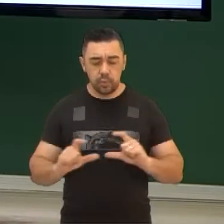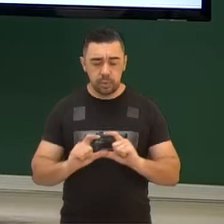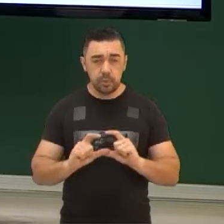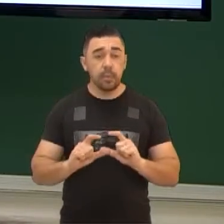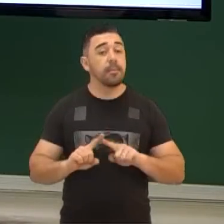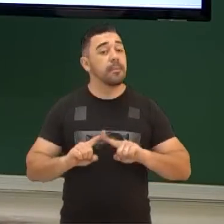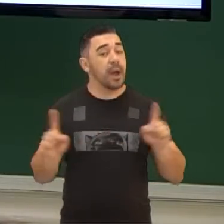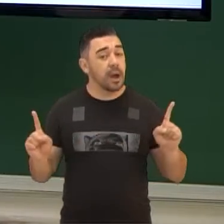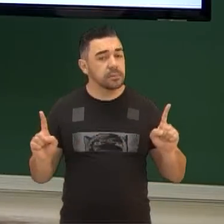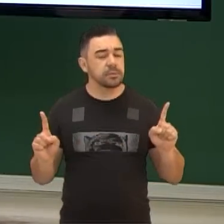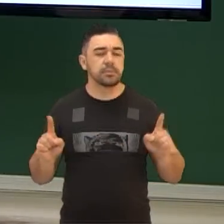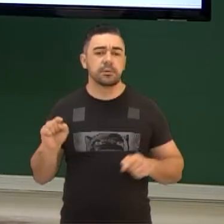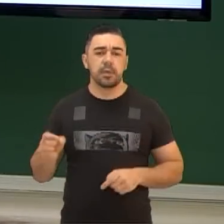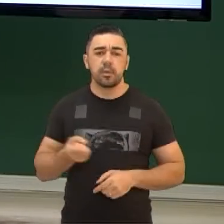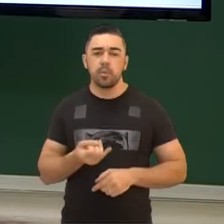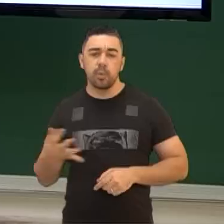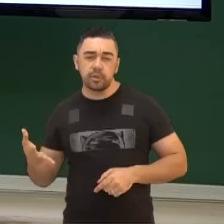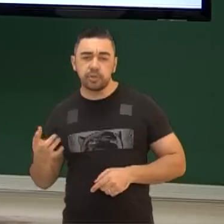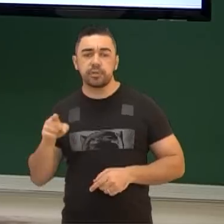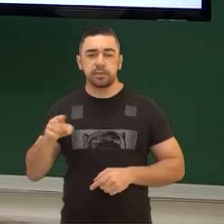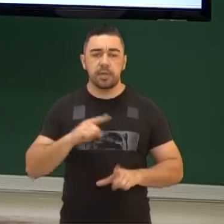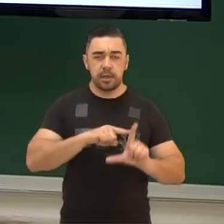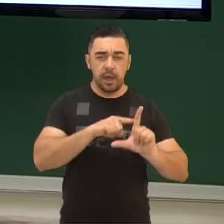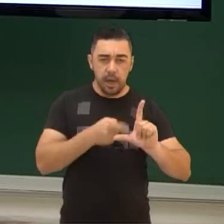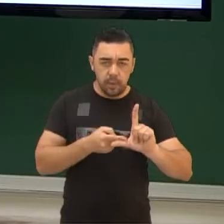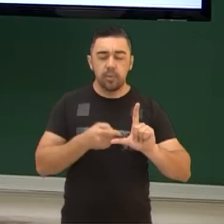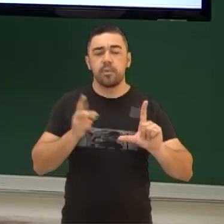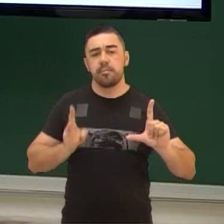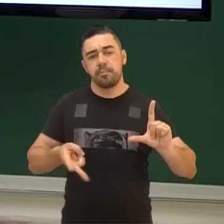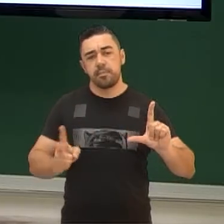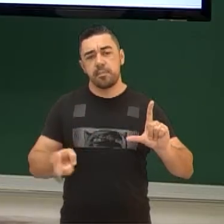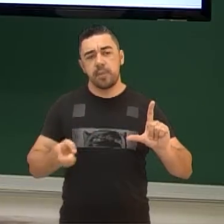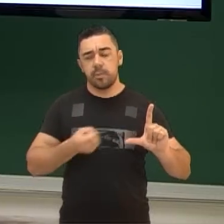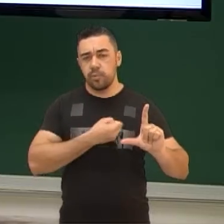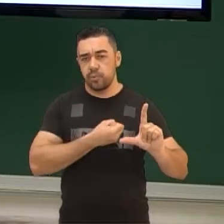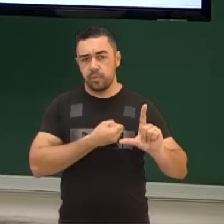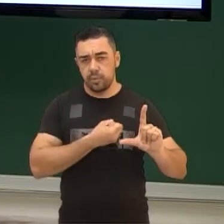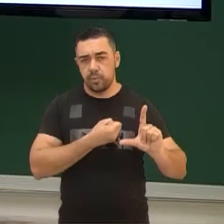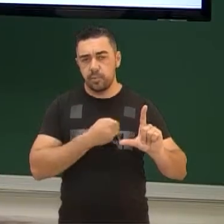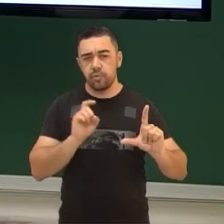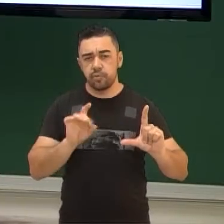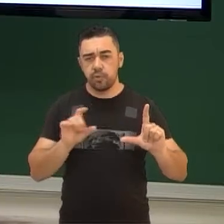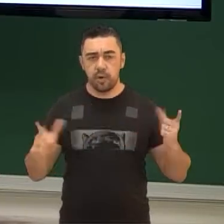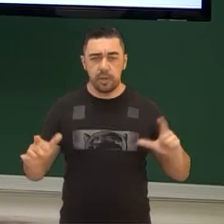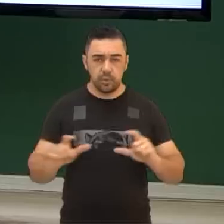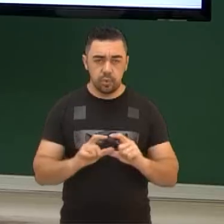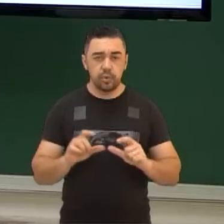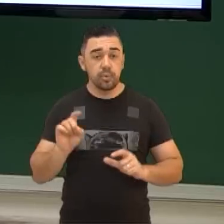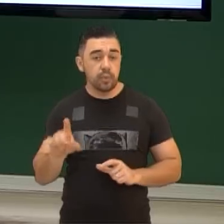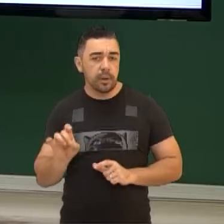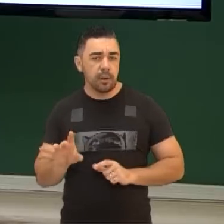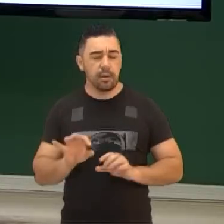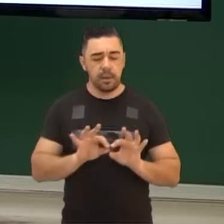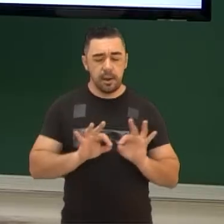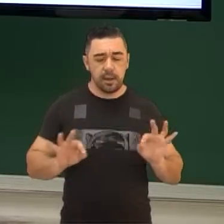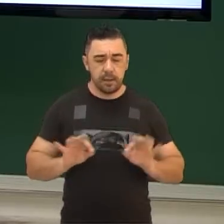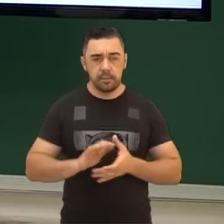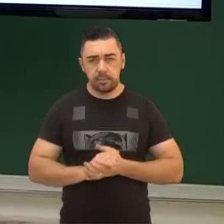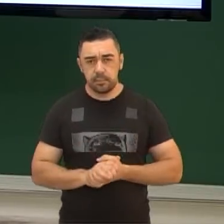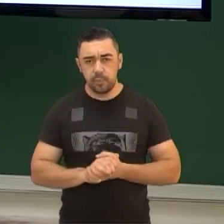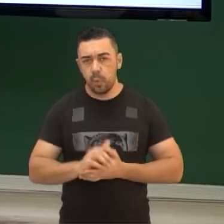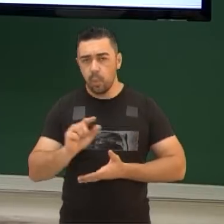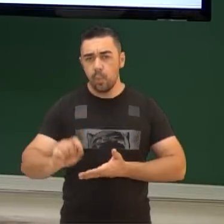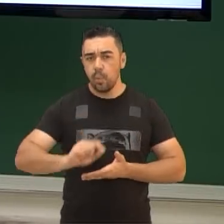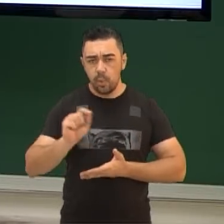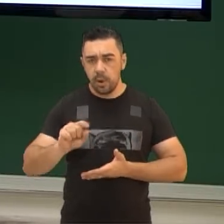decágono, porém, a medida angular, ela continua a mesma, ele foi reduzido, tá bom? Beleza? Então, o que